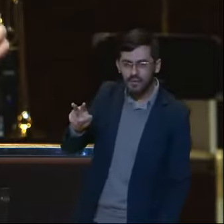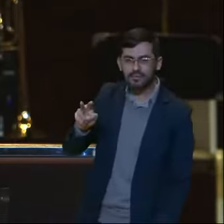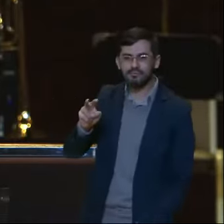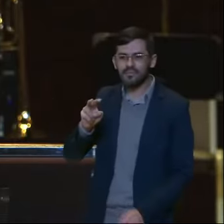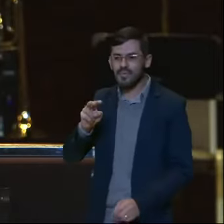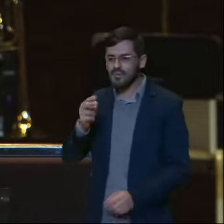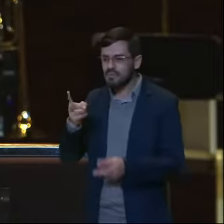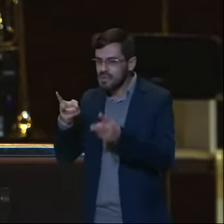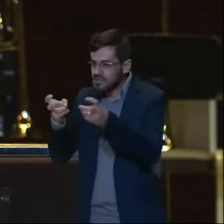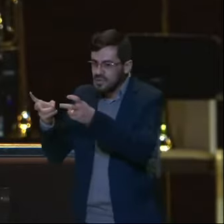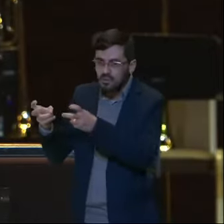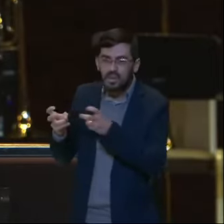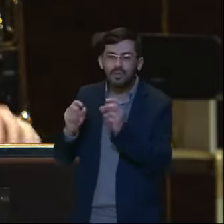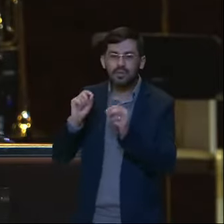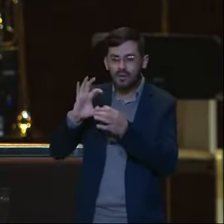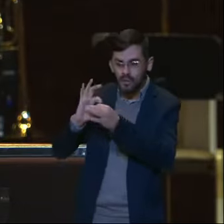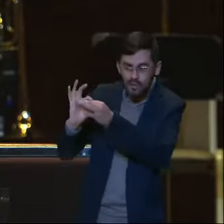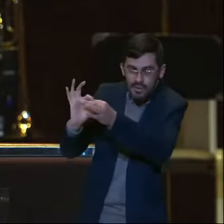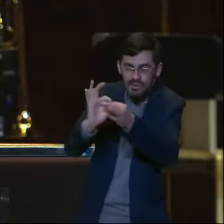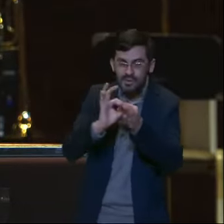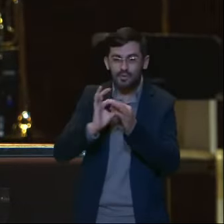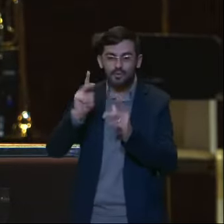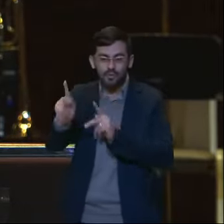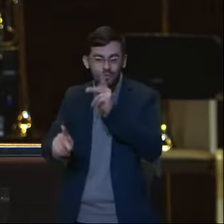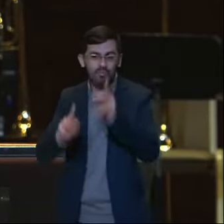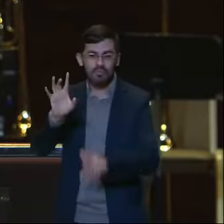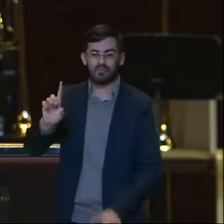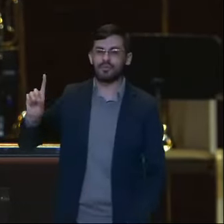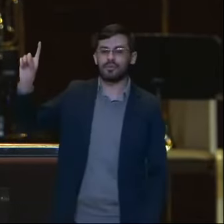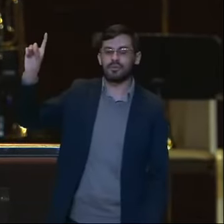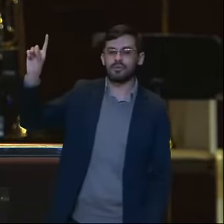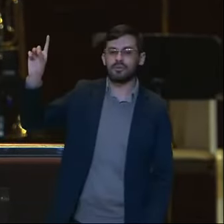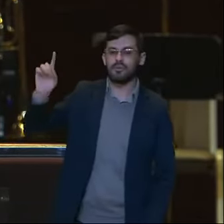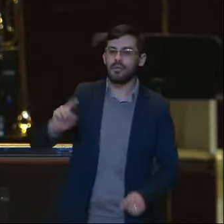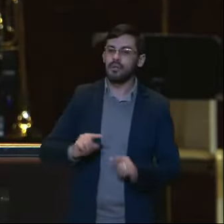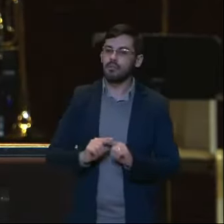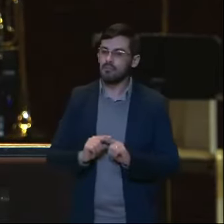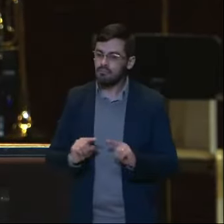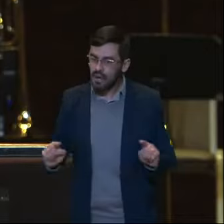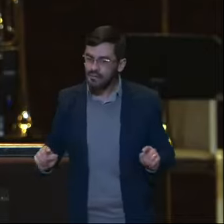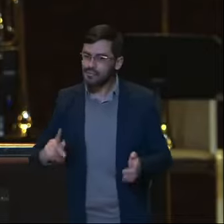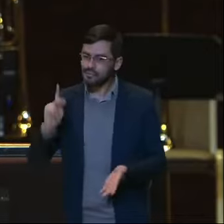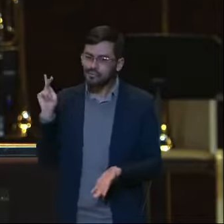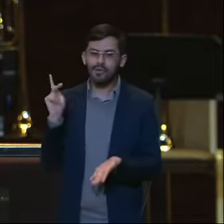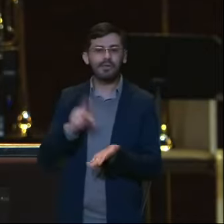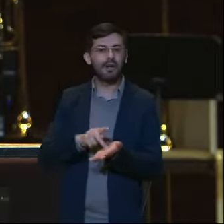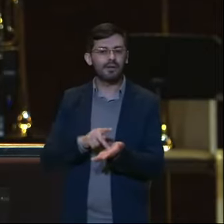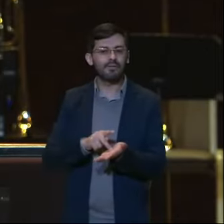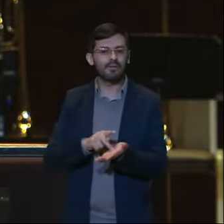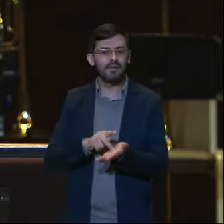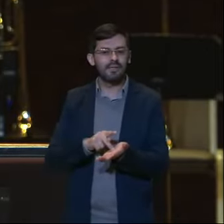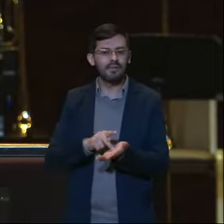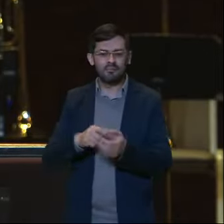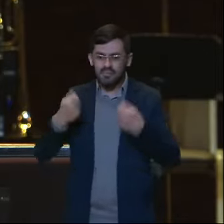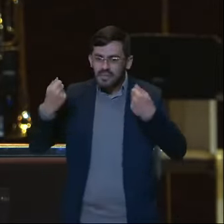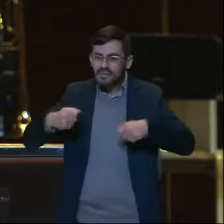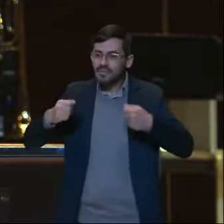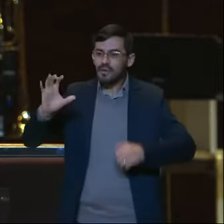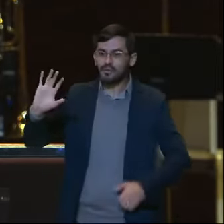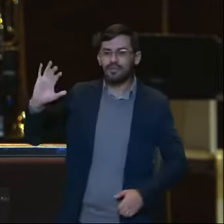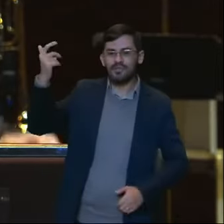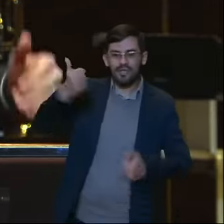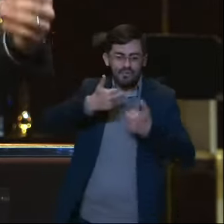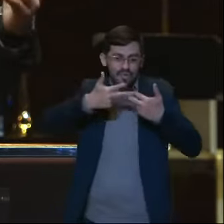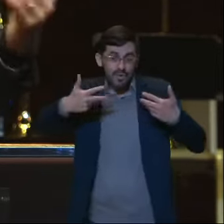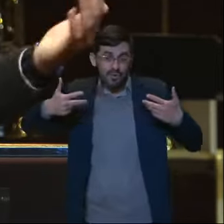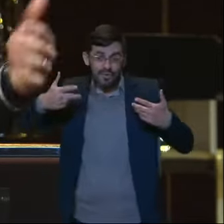união espiritual que o povo de Deus experimenta. Meus irmãos, algo espiritual e especial tem que acontecer no nosso meio.